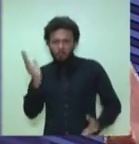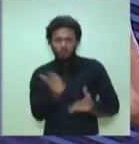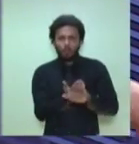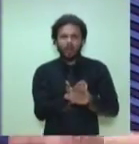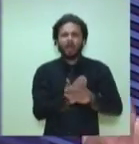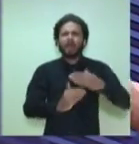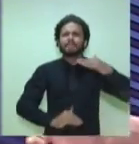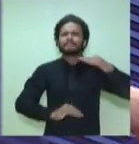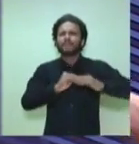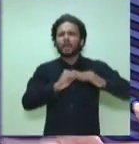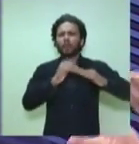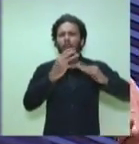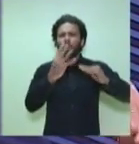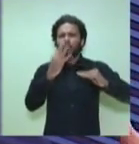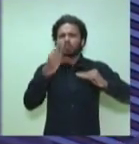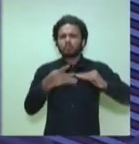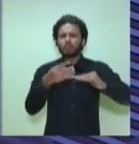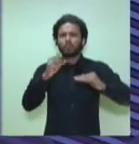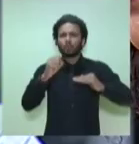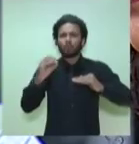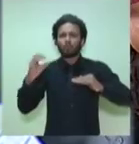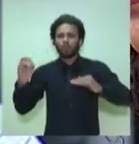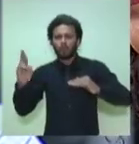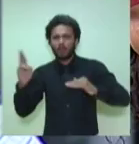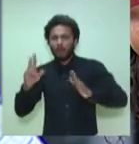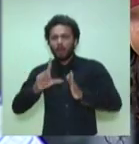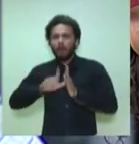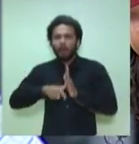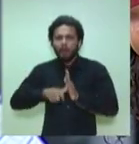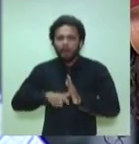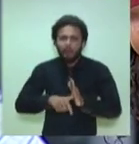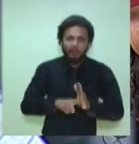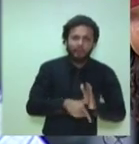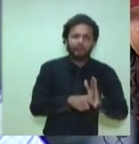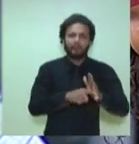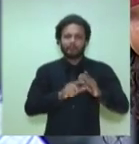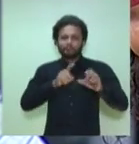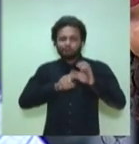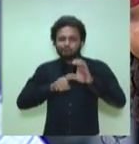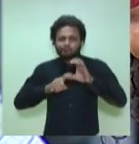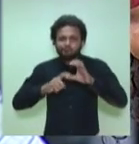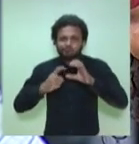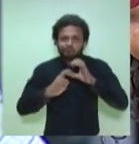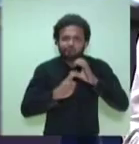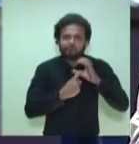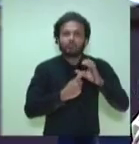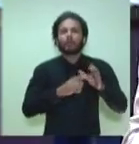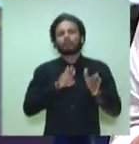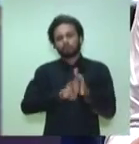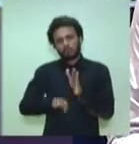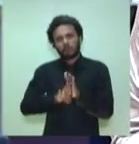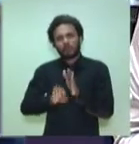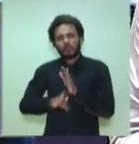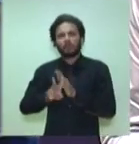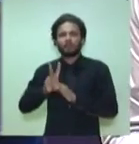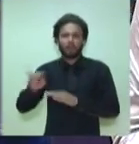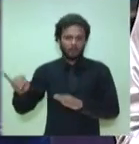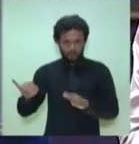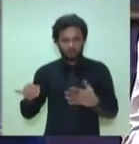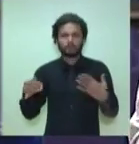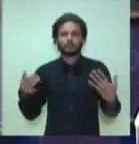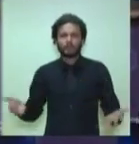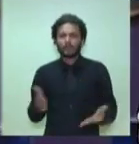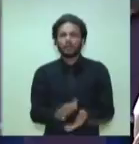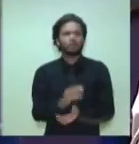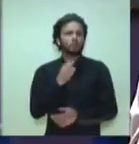até R$ 4.800, que atrasos, dívidas acumuladas até R$ 4.800, essas dívidas, elas